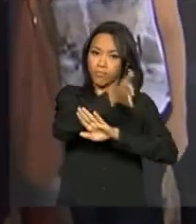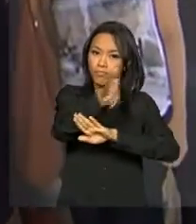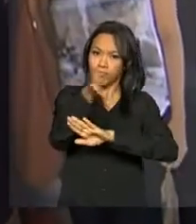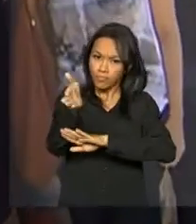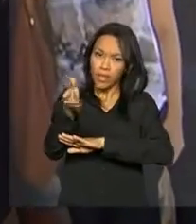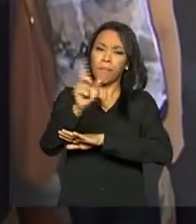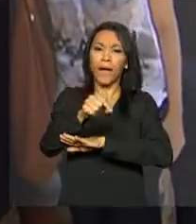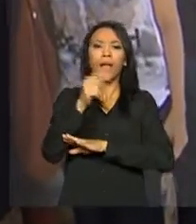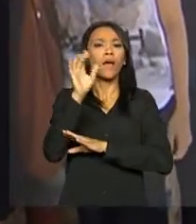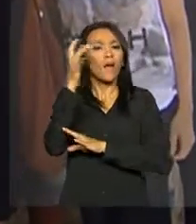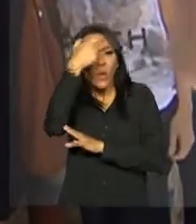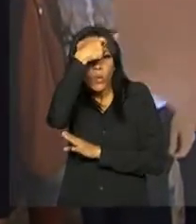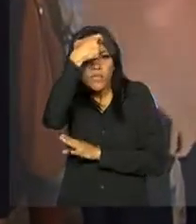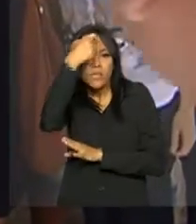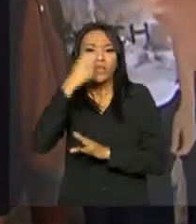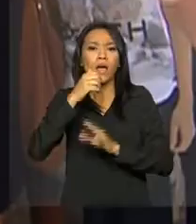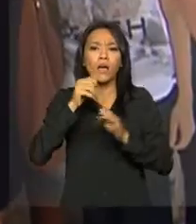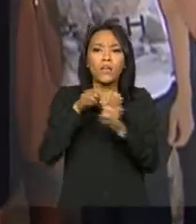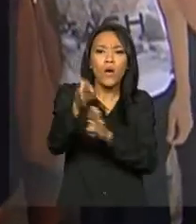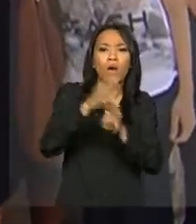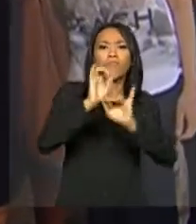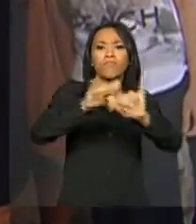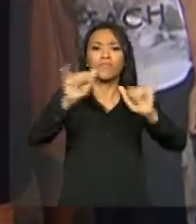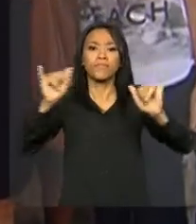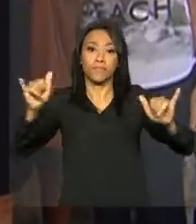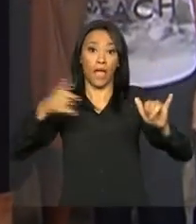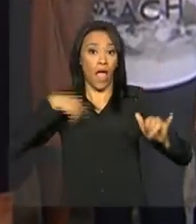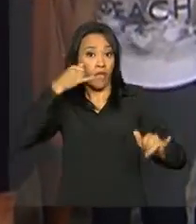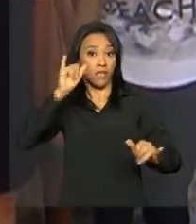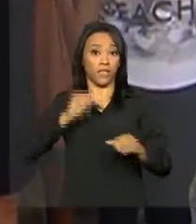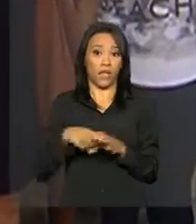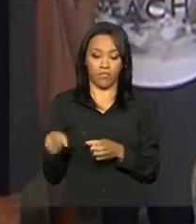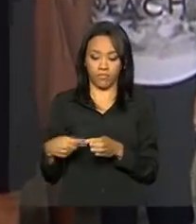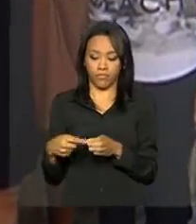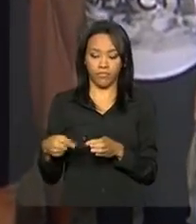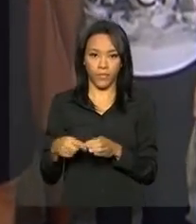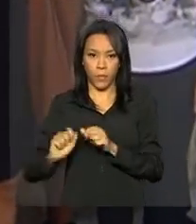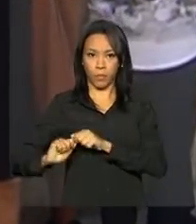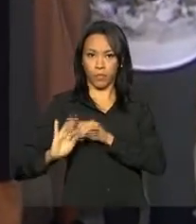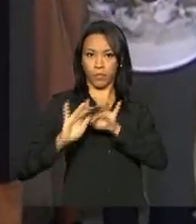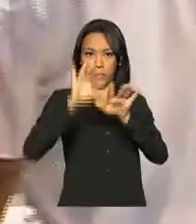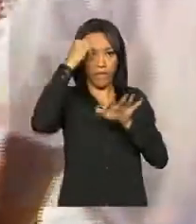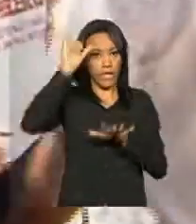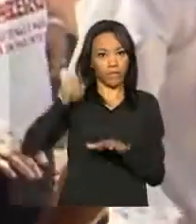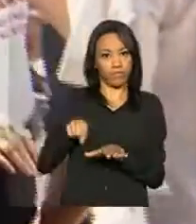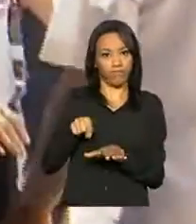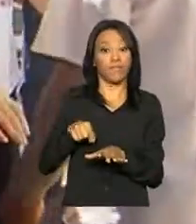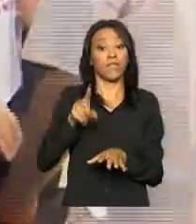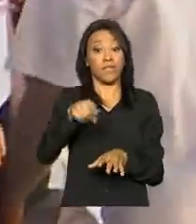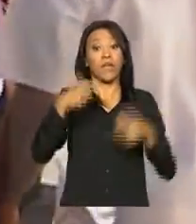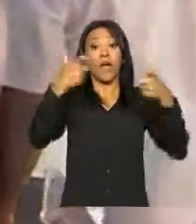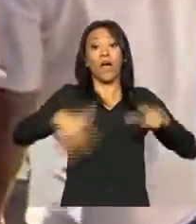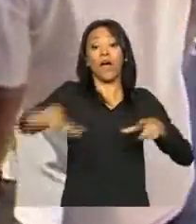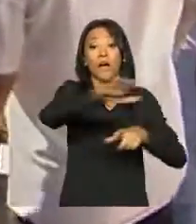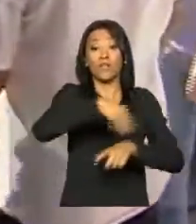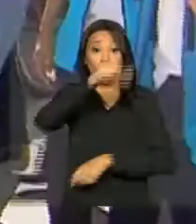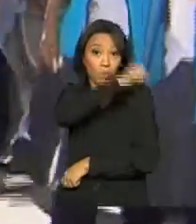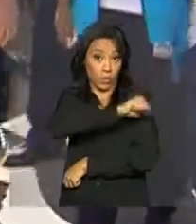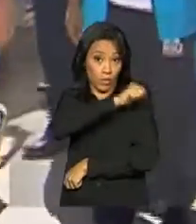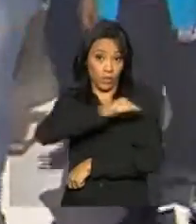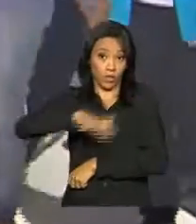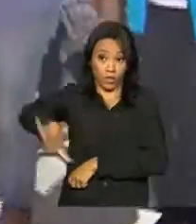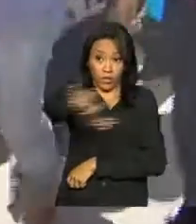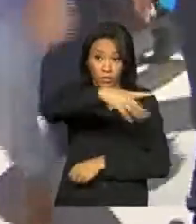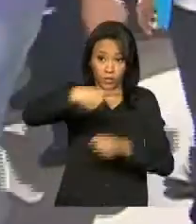sobre a importância de eliminar os focos do aedes aegypti ela visitou casas na comunidade e zeppelin no rio de janeiro e conversou